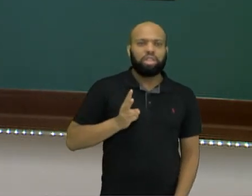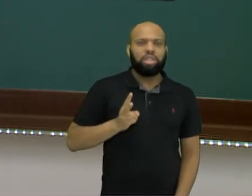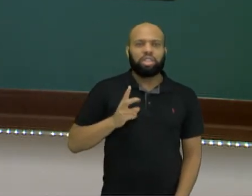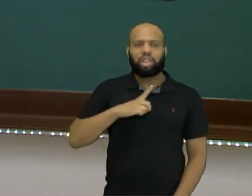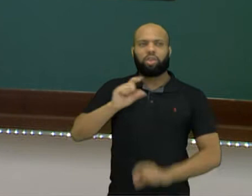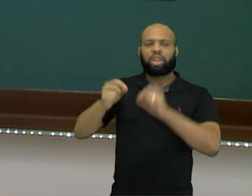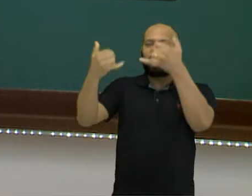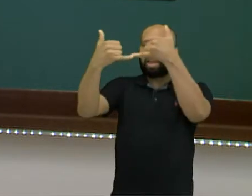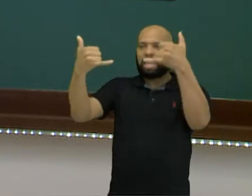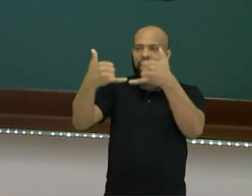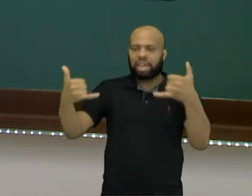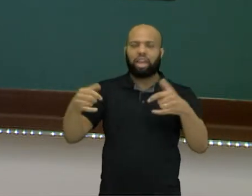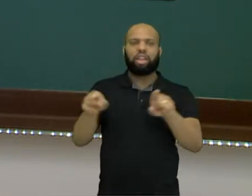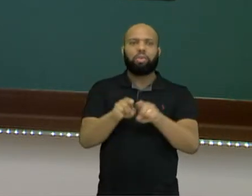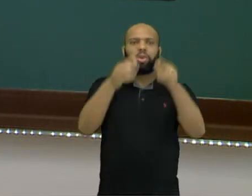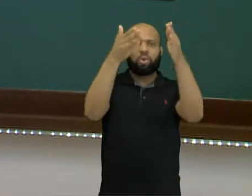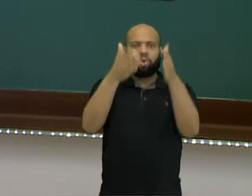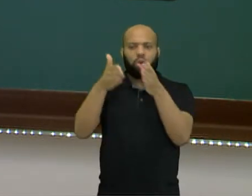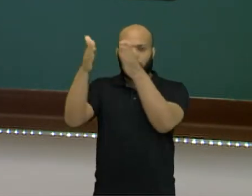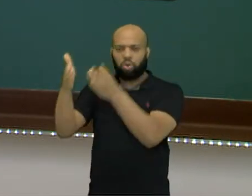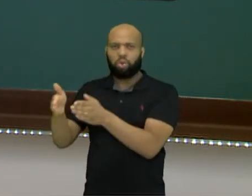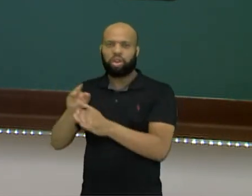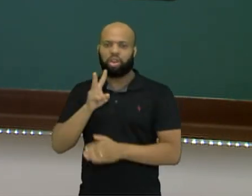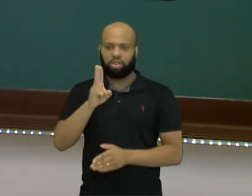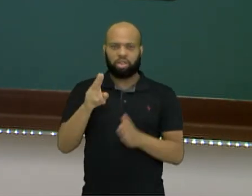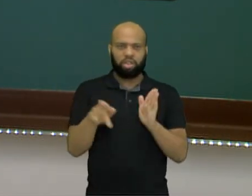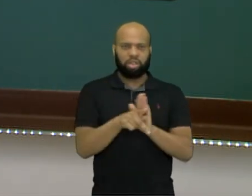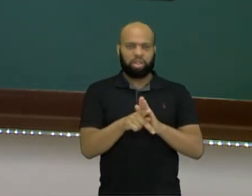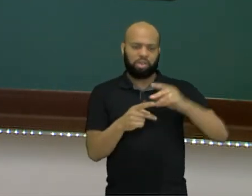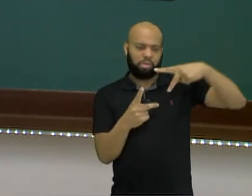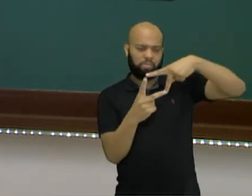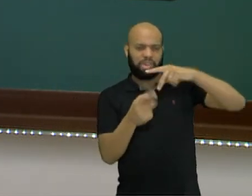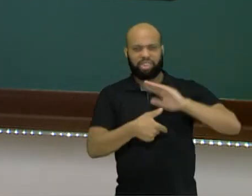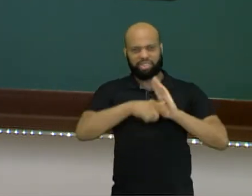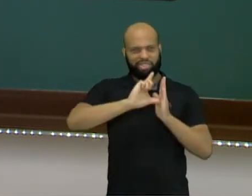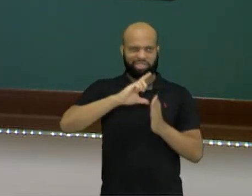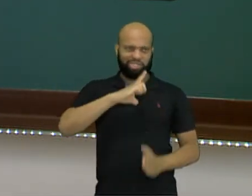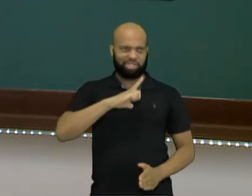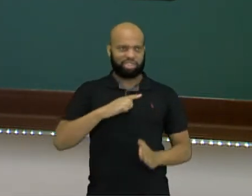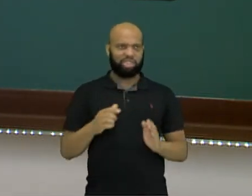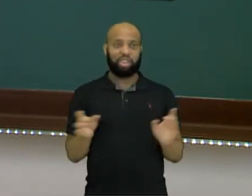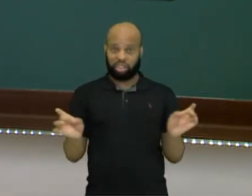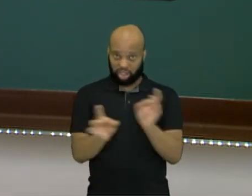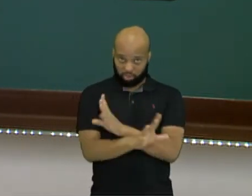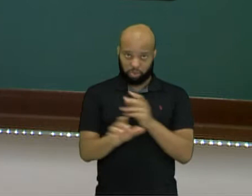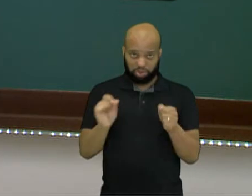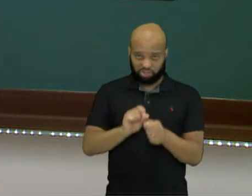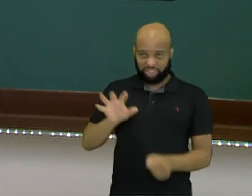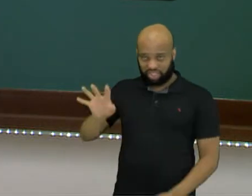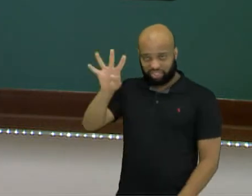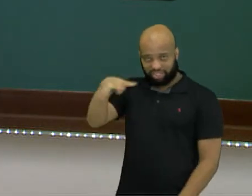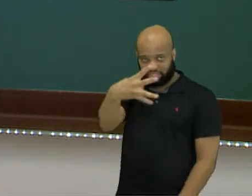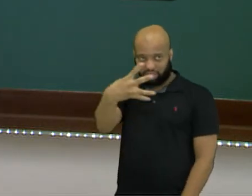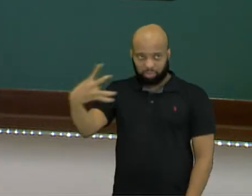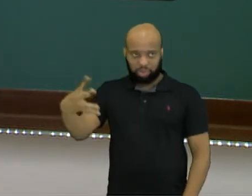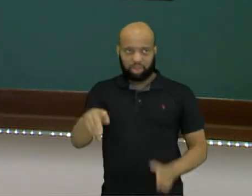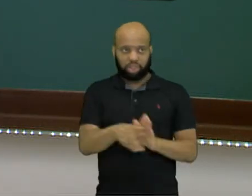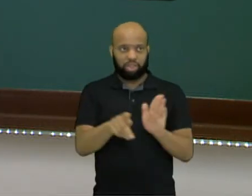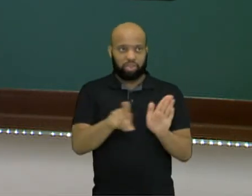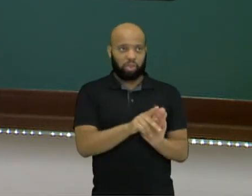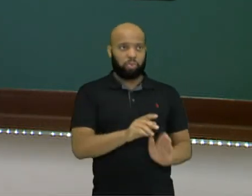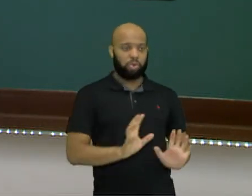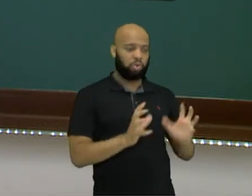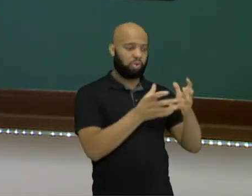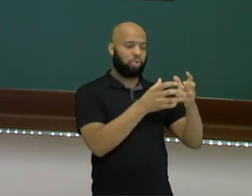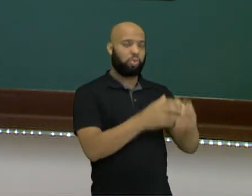uma linha e uma coluna, como eu fazia com o quadrado pequeno lá de Pinet mesmo, tá? Terminando de fazer isso, no caso aqui da geração